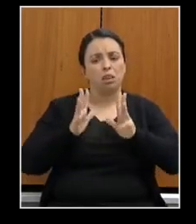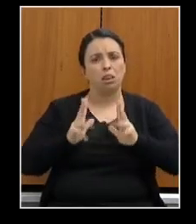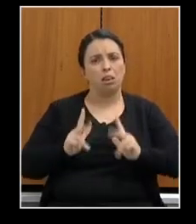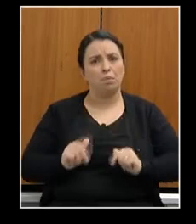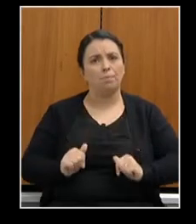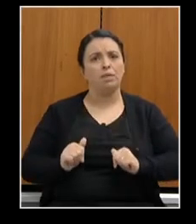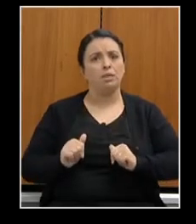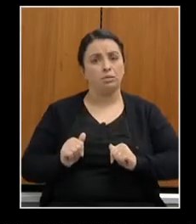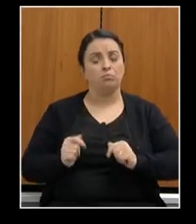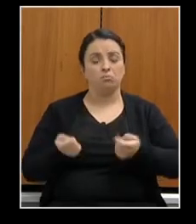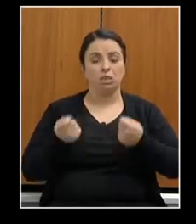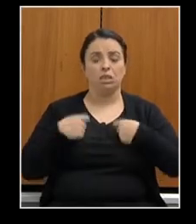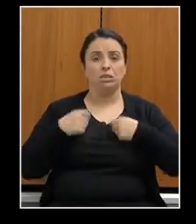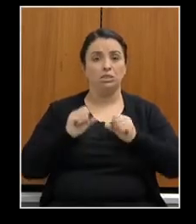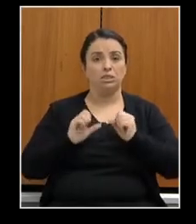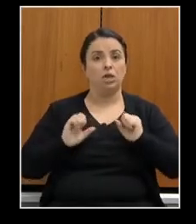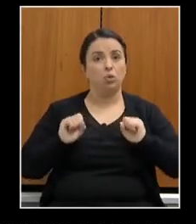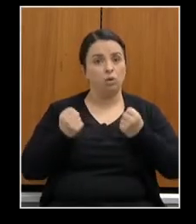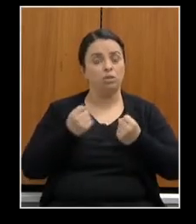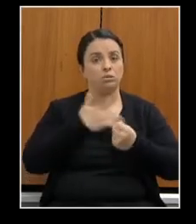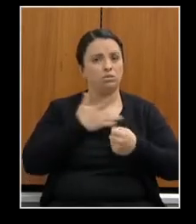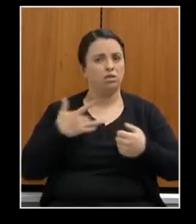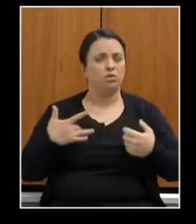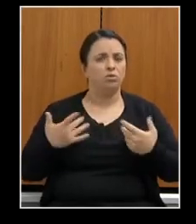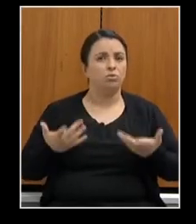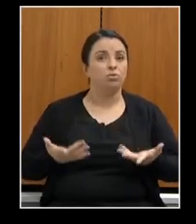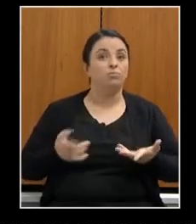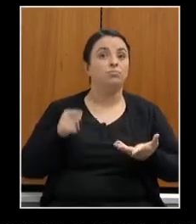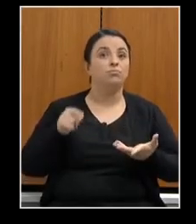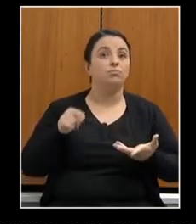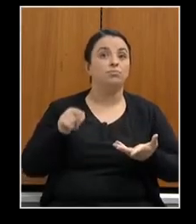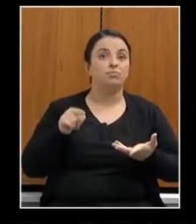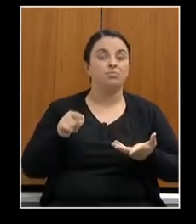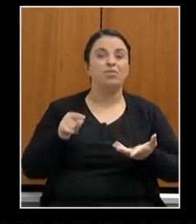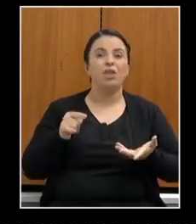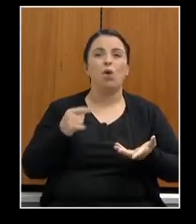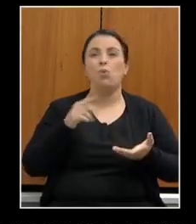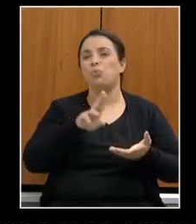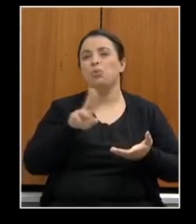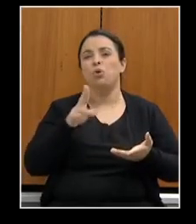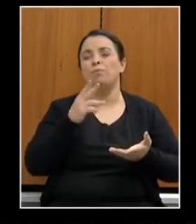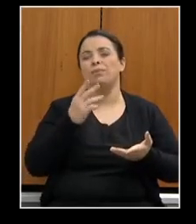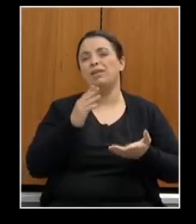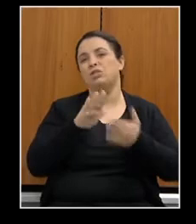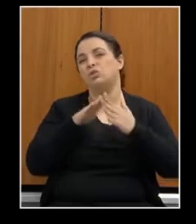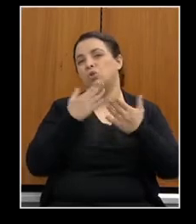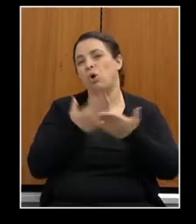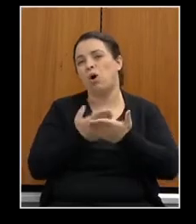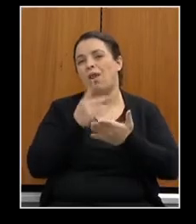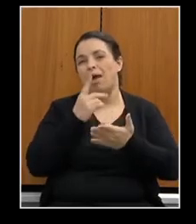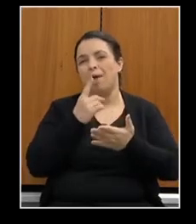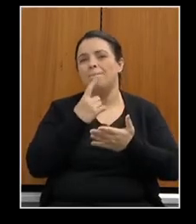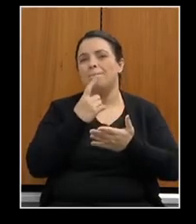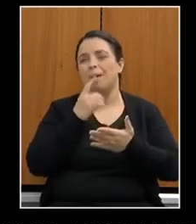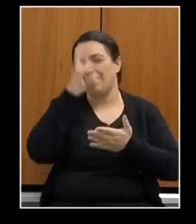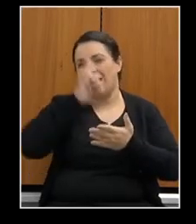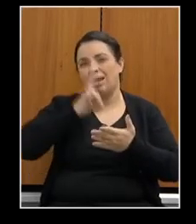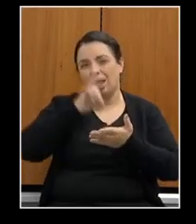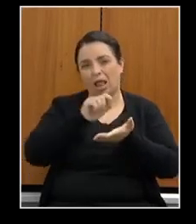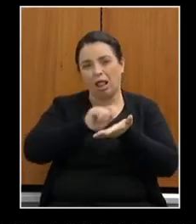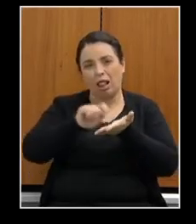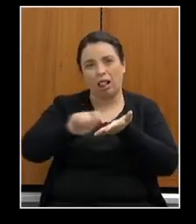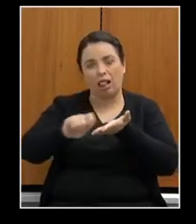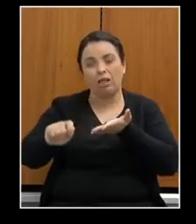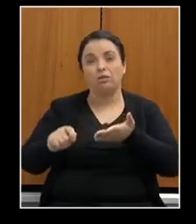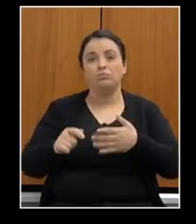observa que é bordado o nome da escola é amarelinha todas as pessoas que me mandaram ou que eu